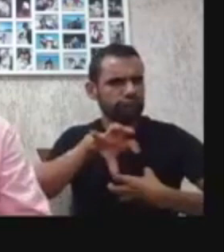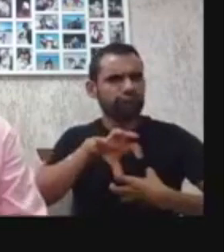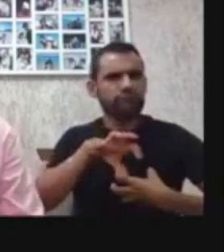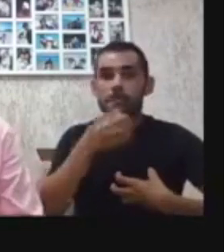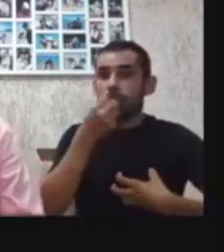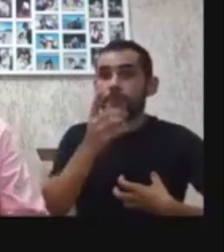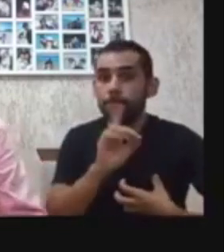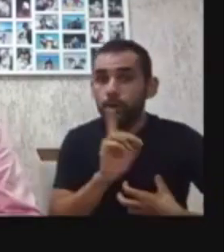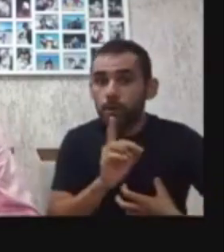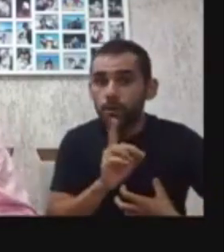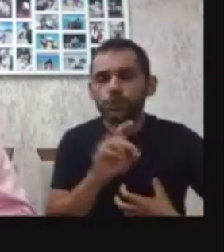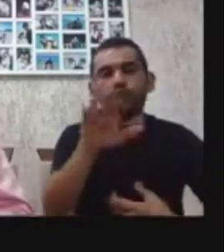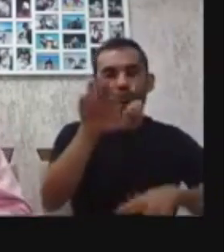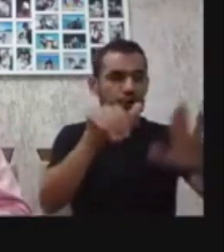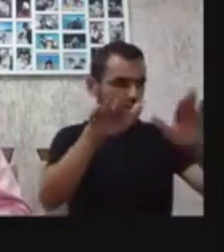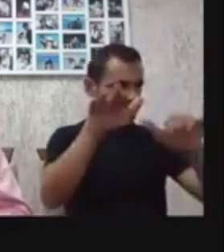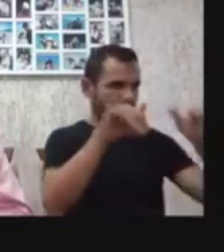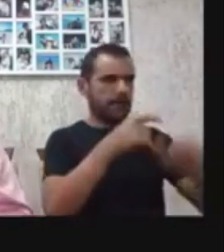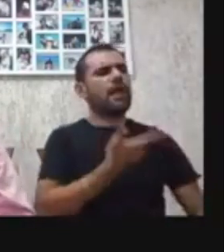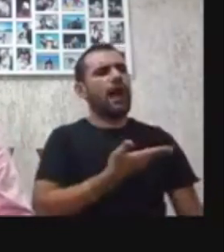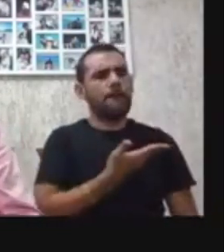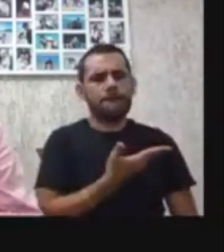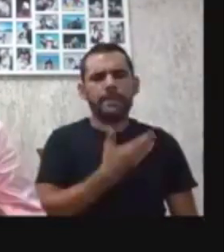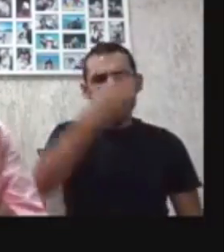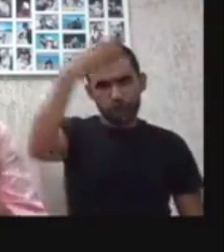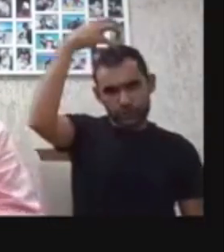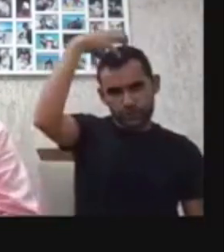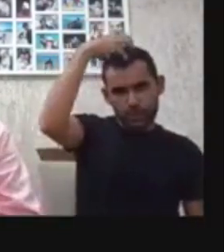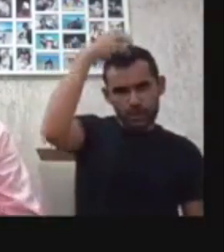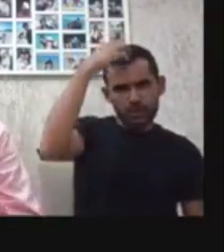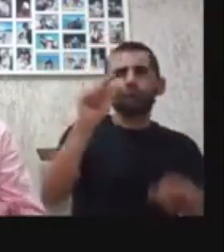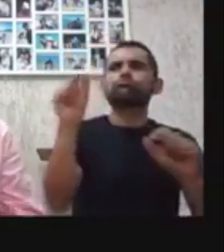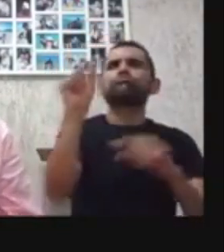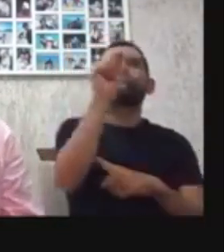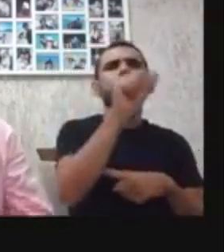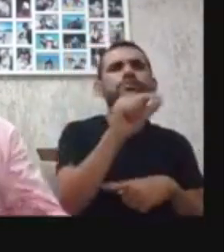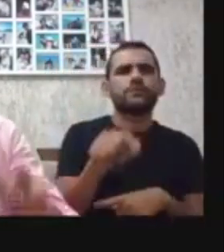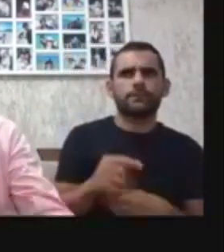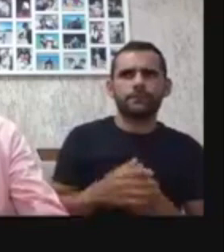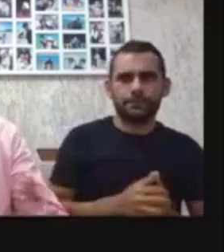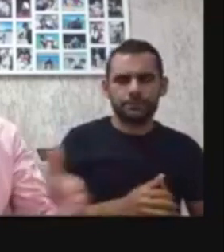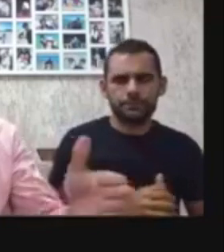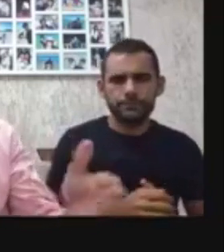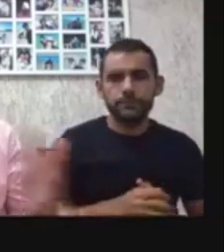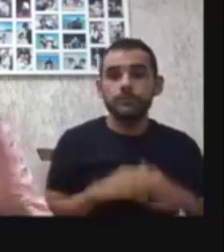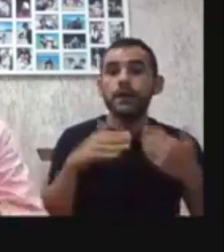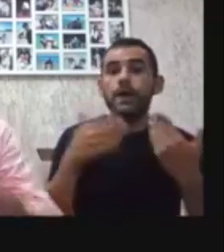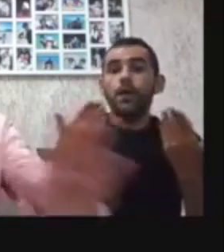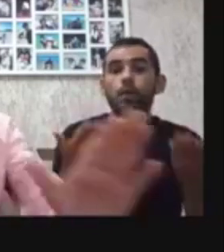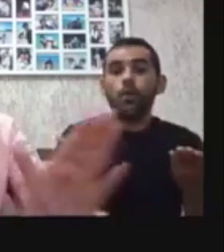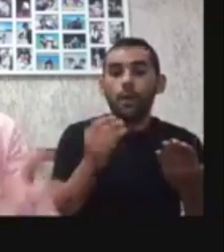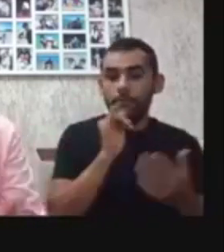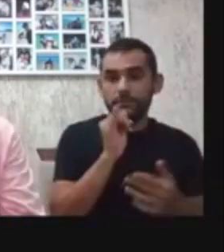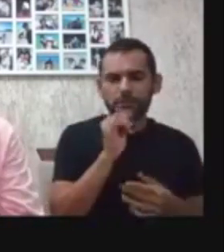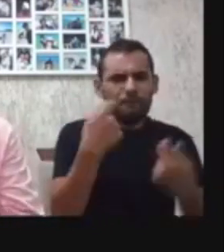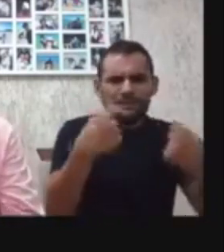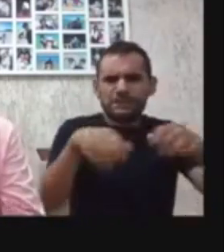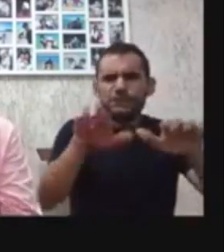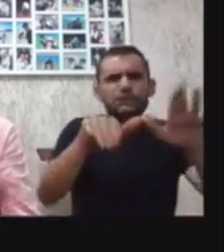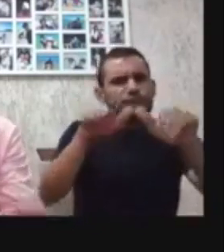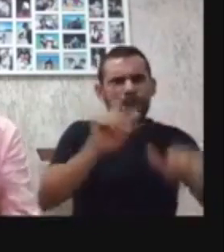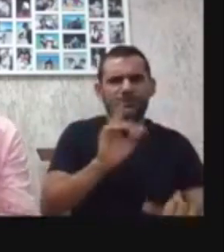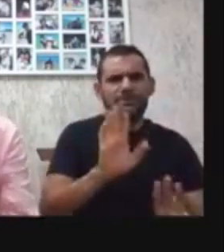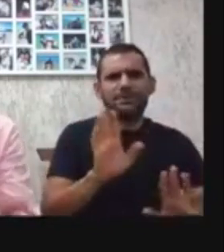não? Chama aí, nós temos muitos amigos aqui de São João del Rei que estão por aí. Aqui, quais são? Não precisa nem chamar,